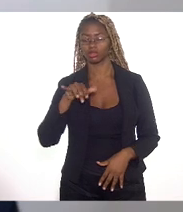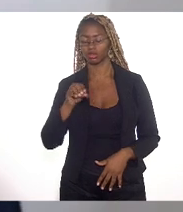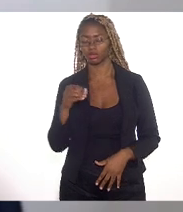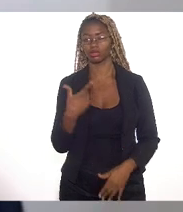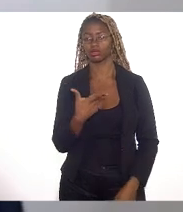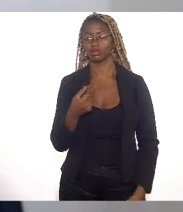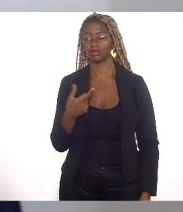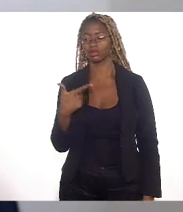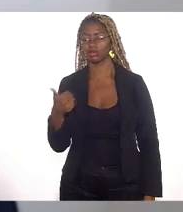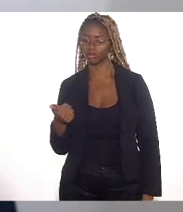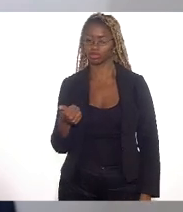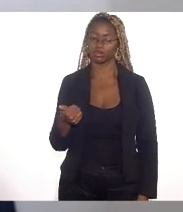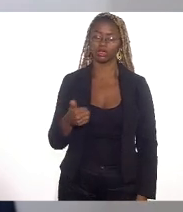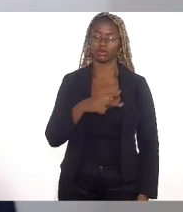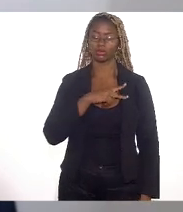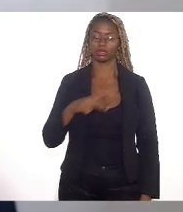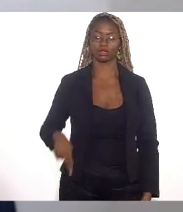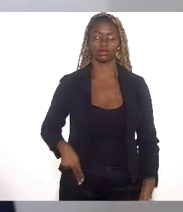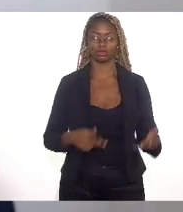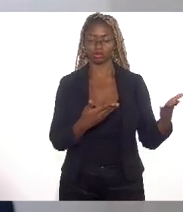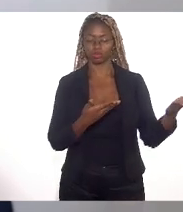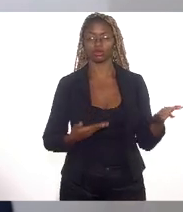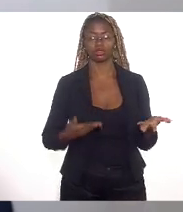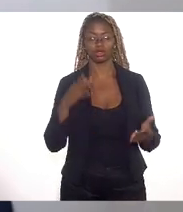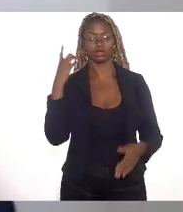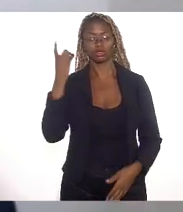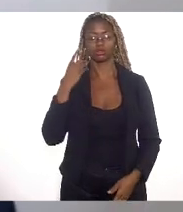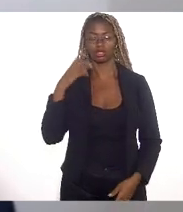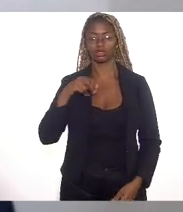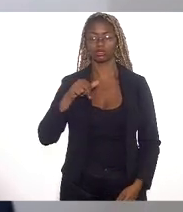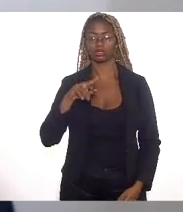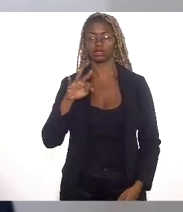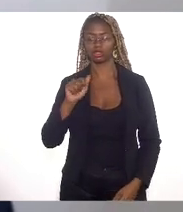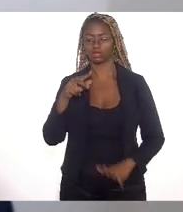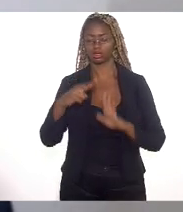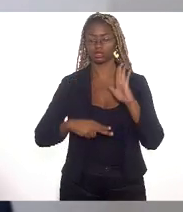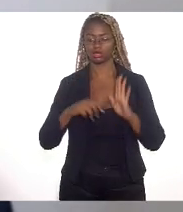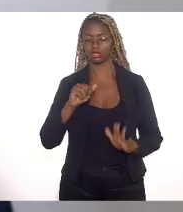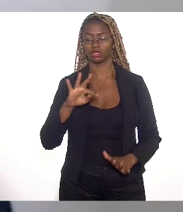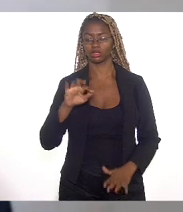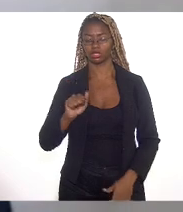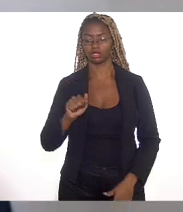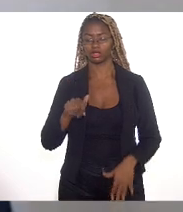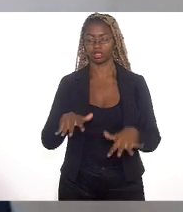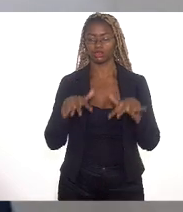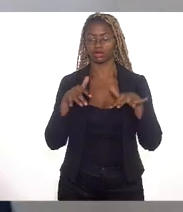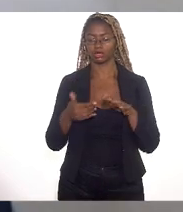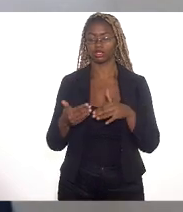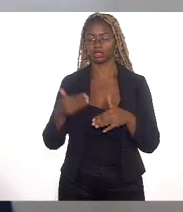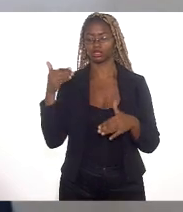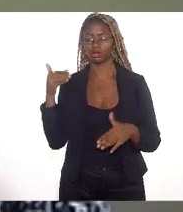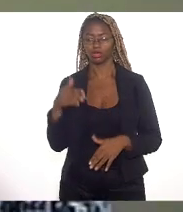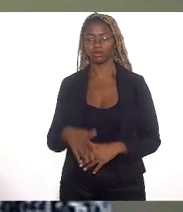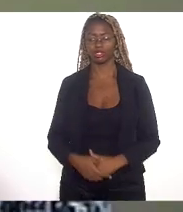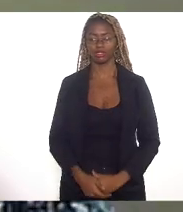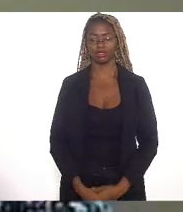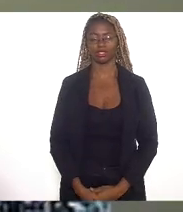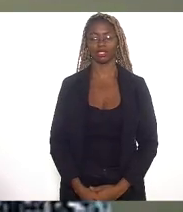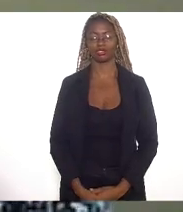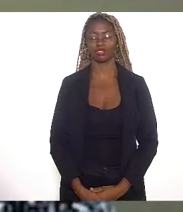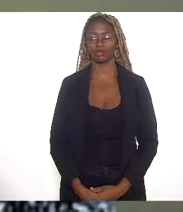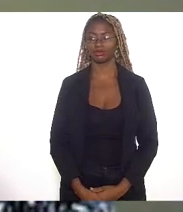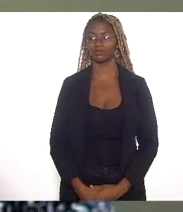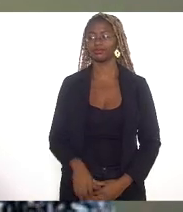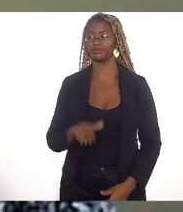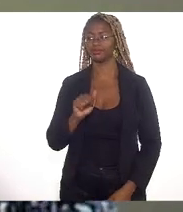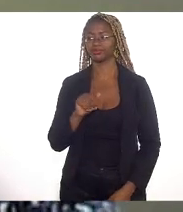maio de 2021. E a presidência convida a deputada Marta Rocha a fazer a leitura da ata da sessão anterior. A ata reflete com exatidão